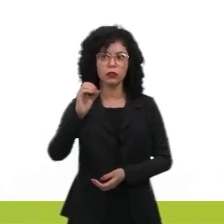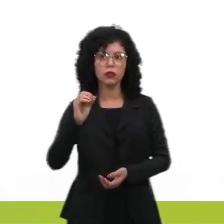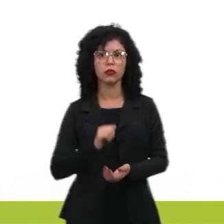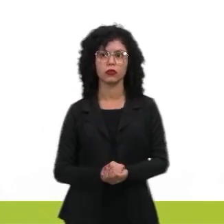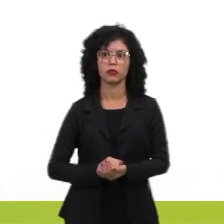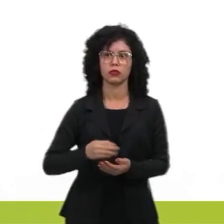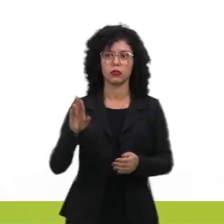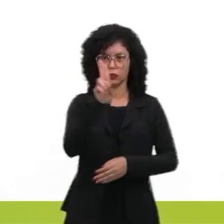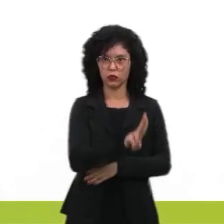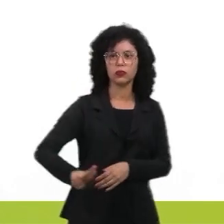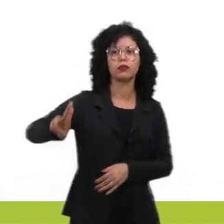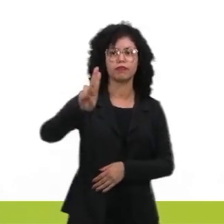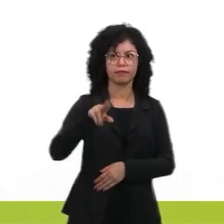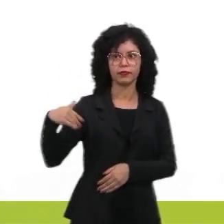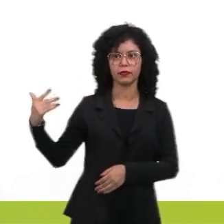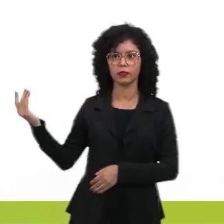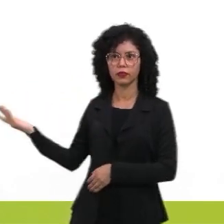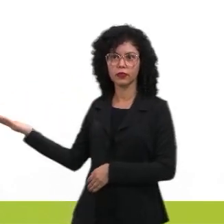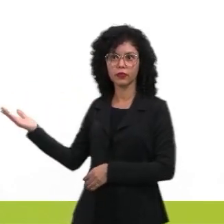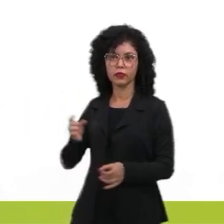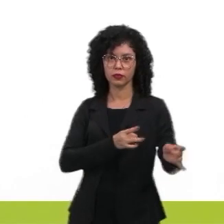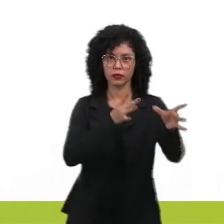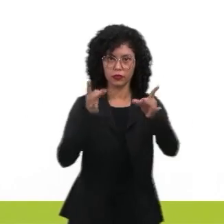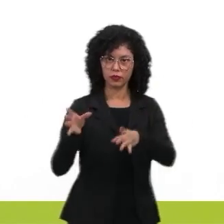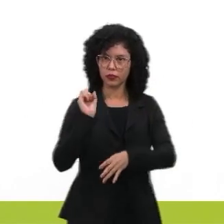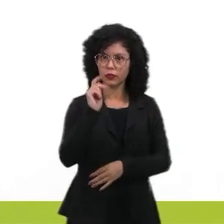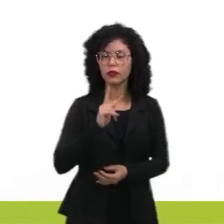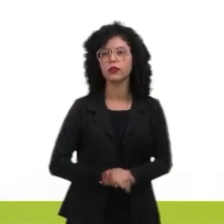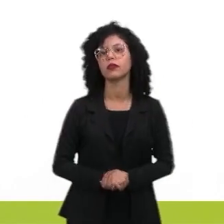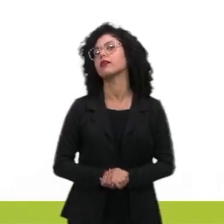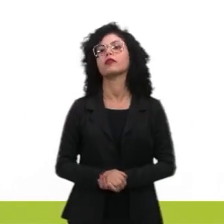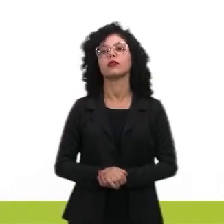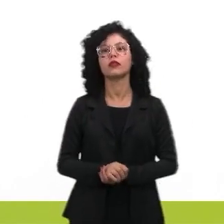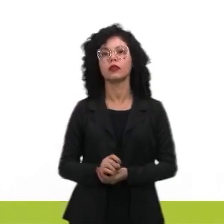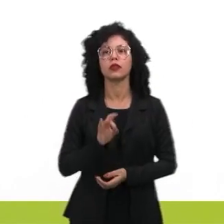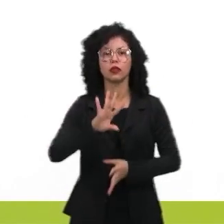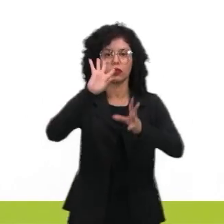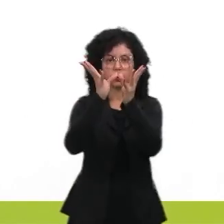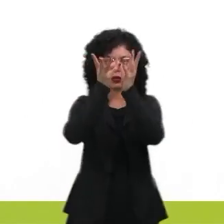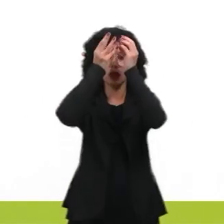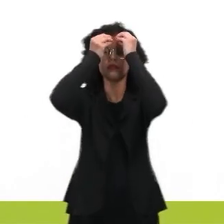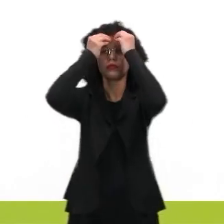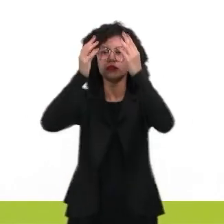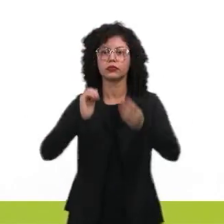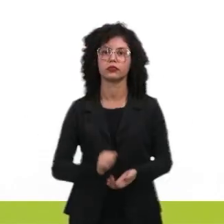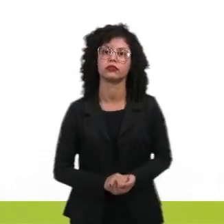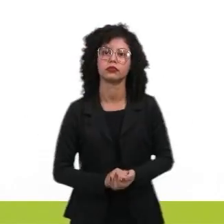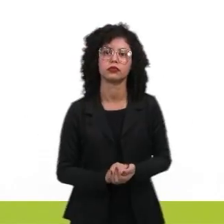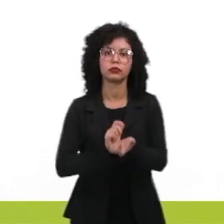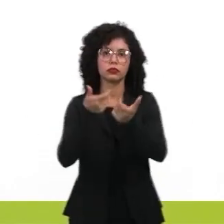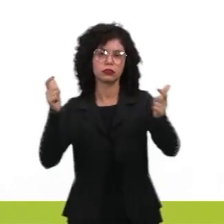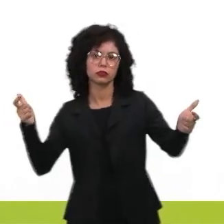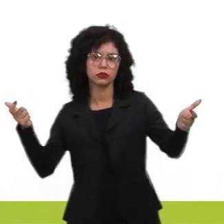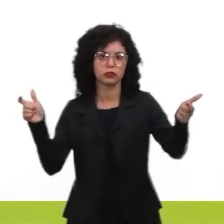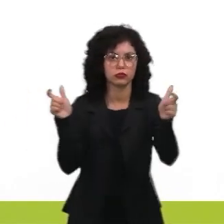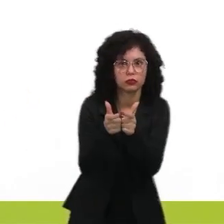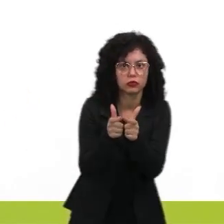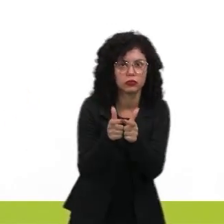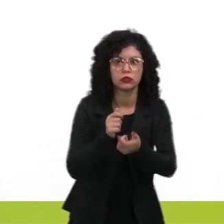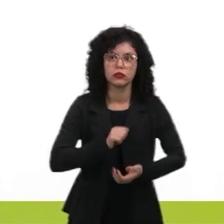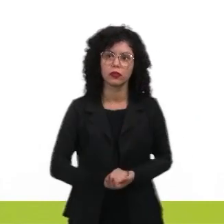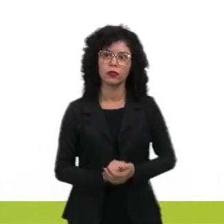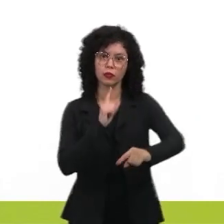de hoje usando a dica do professor. Vamos lá, só grava comigo essa informação. Regra do maior e menor. Ou